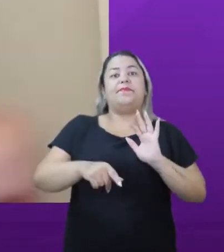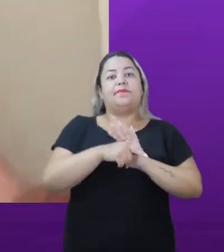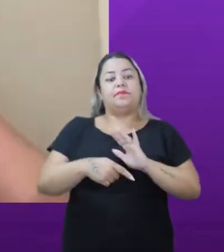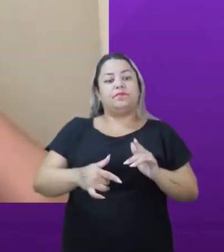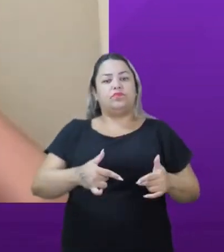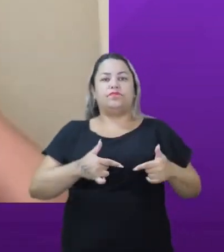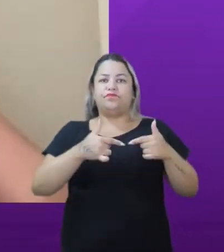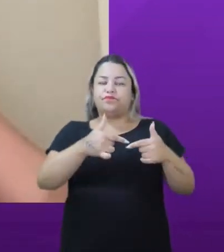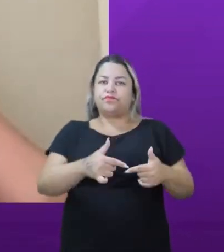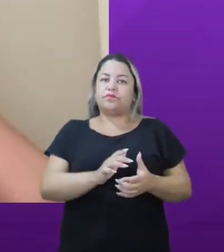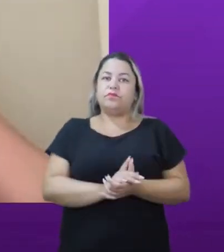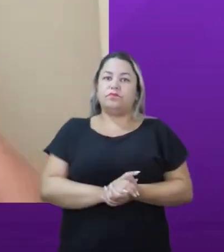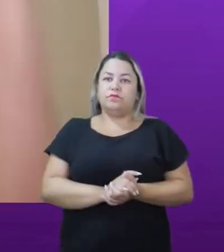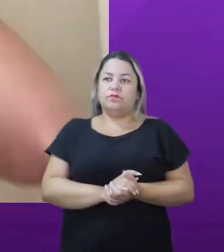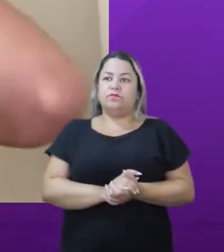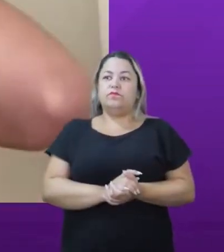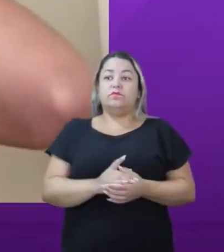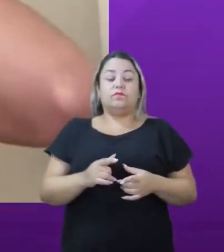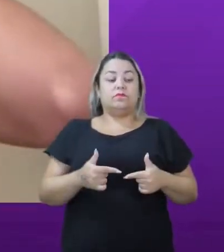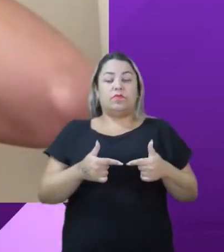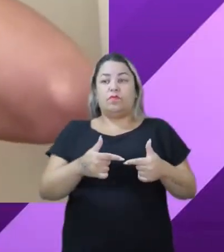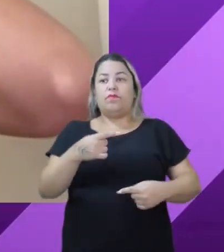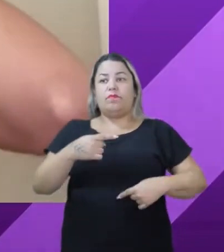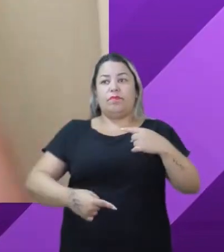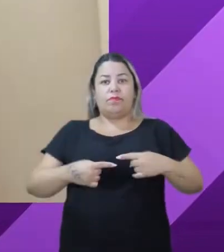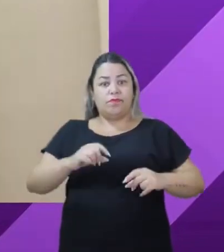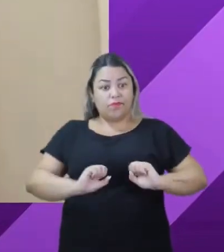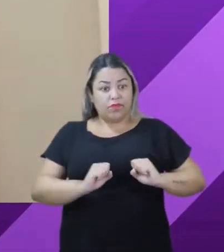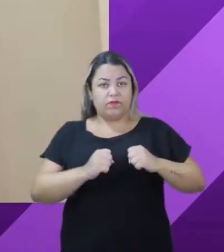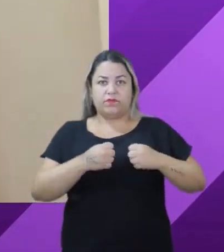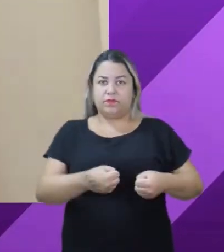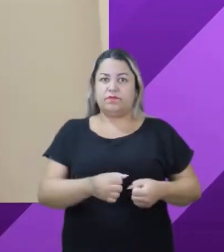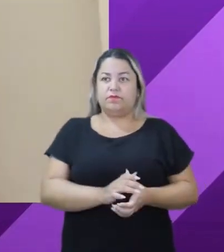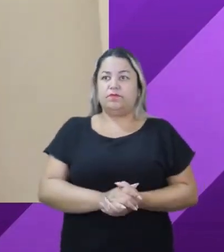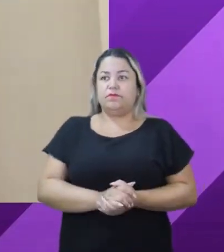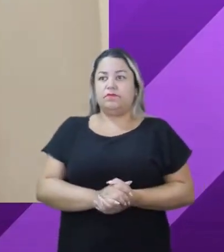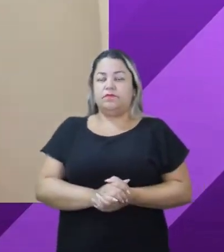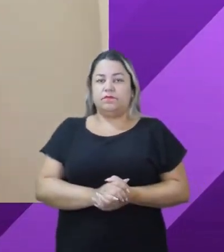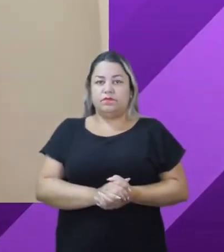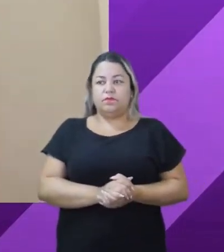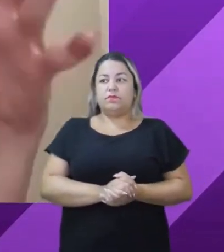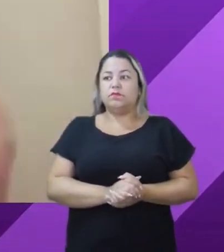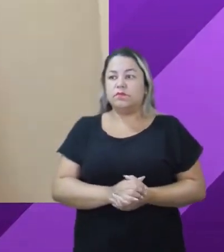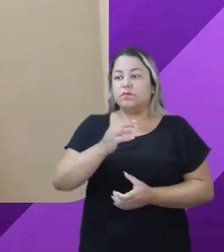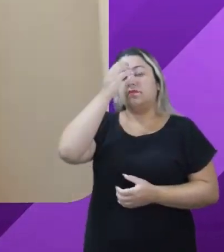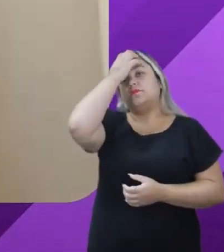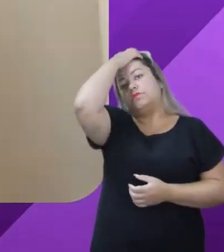de resistência aí para a luta política, para o enfrentamento, né, enfim.